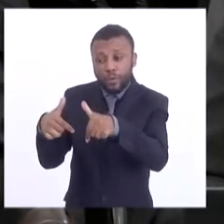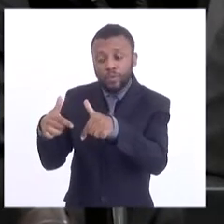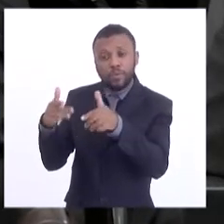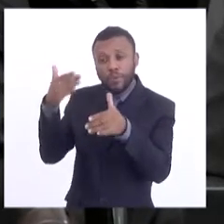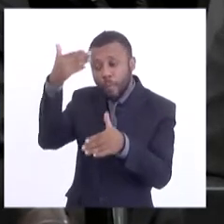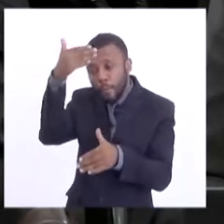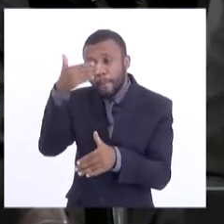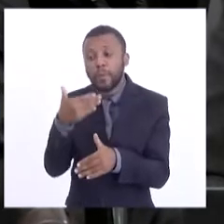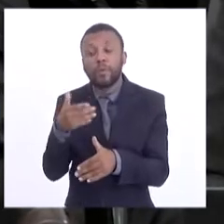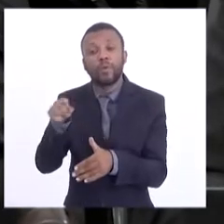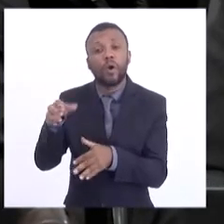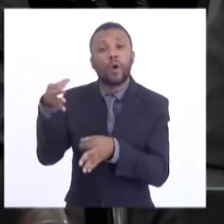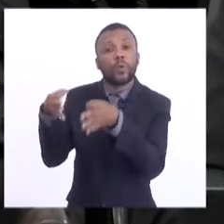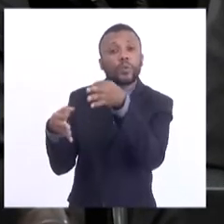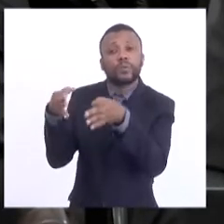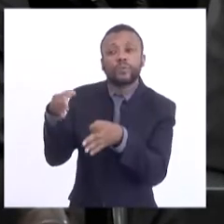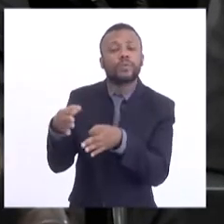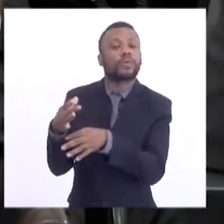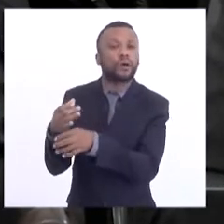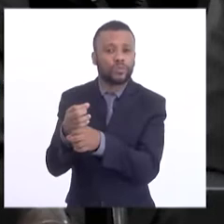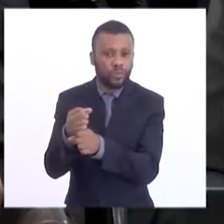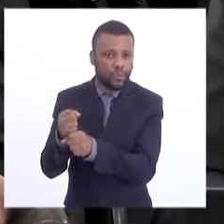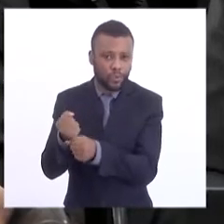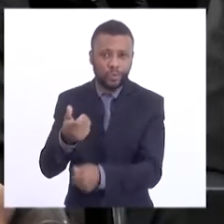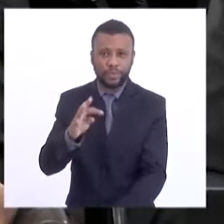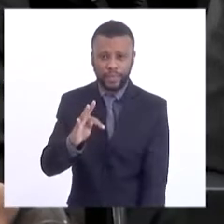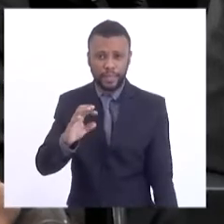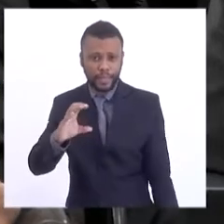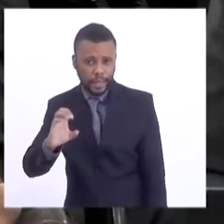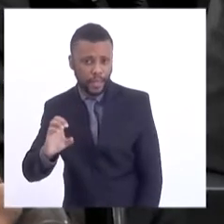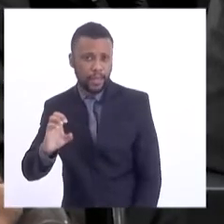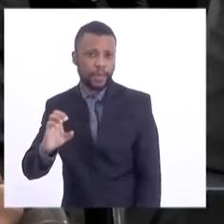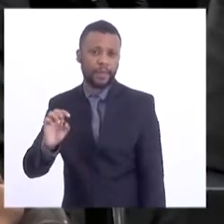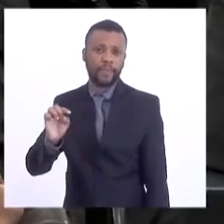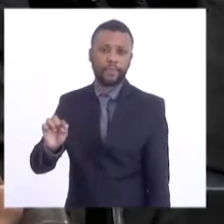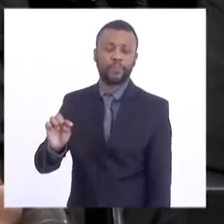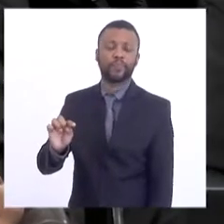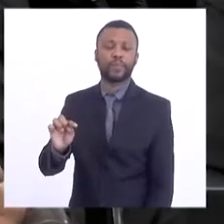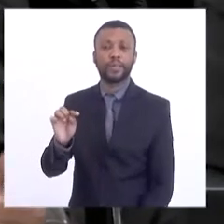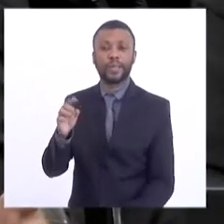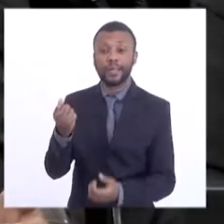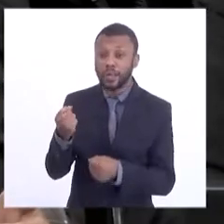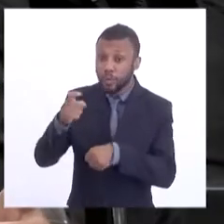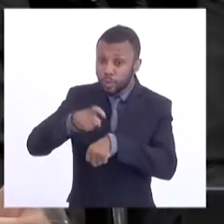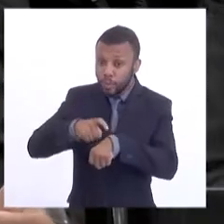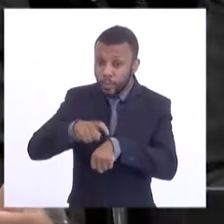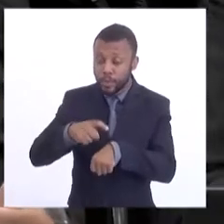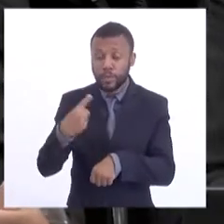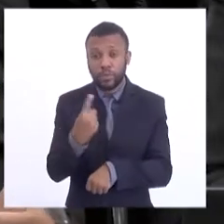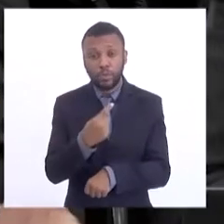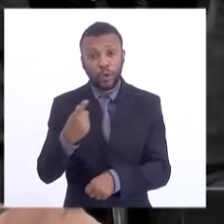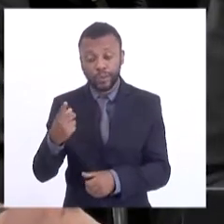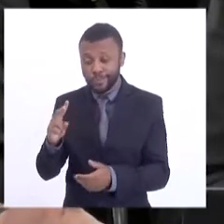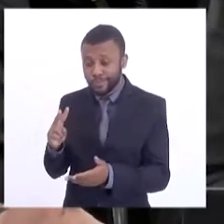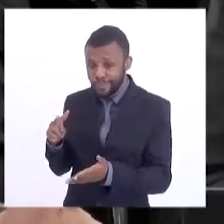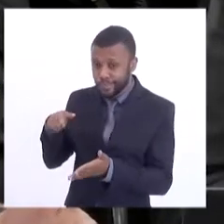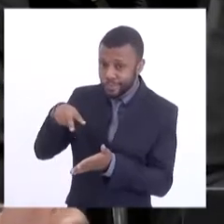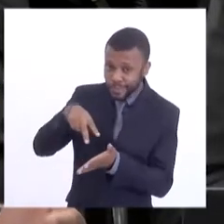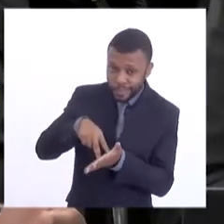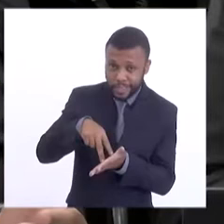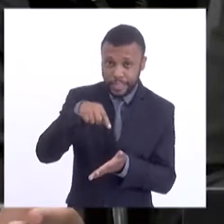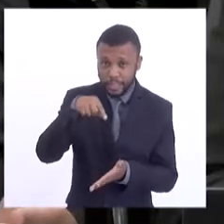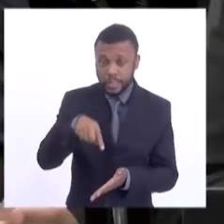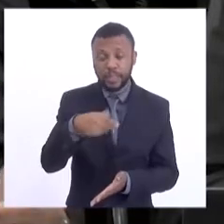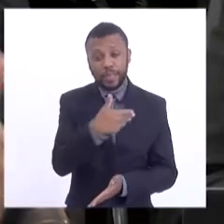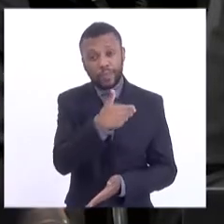Tribunal de Contas E aí eu fiz algo importante que quando nós chegamos aqui nesse nosso neste novo